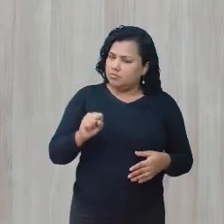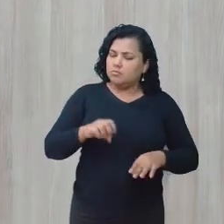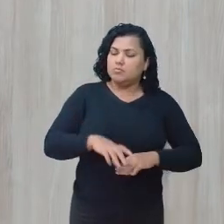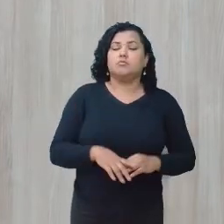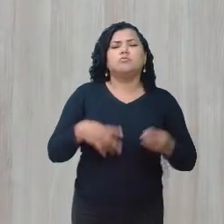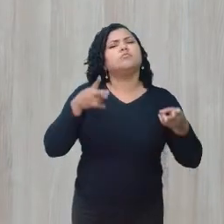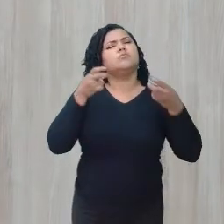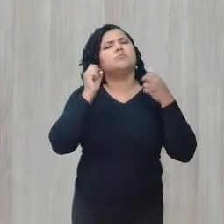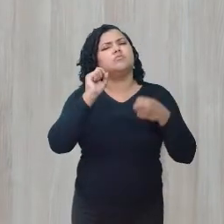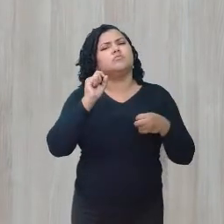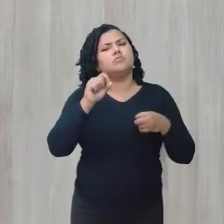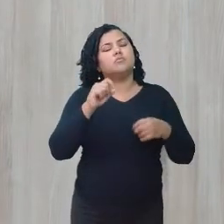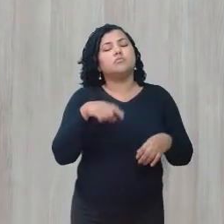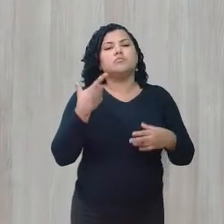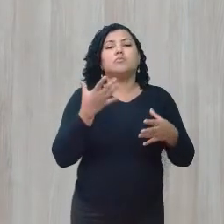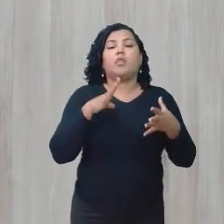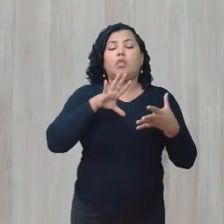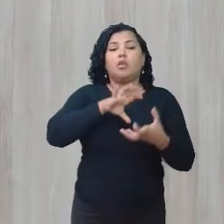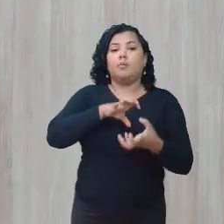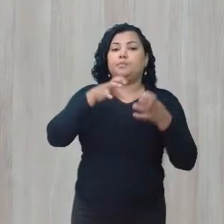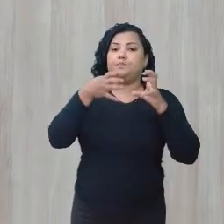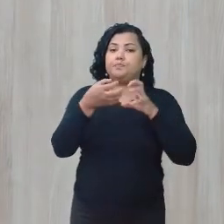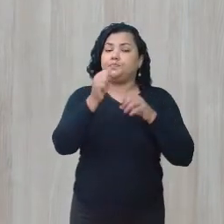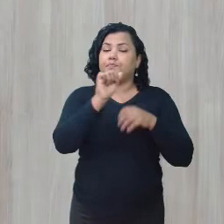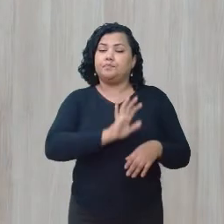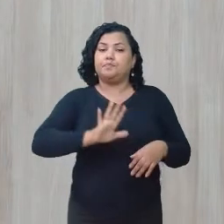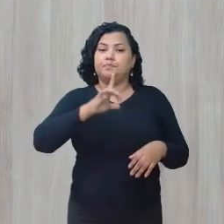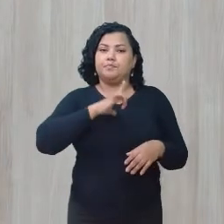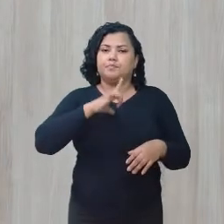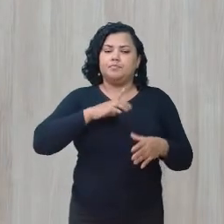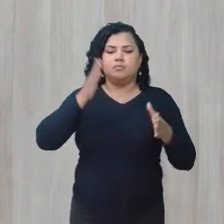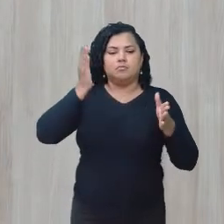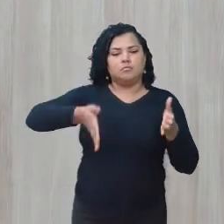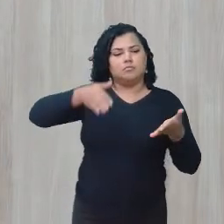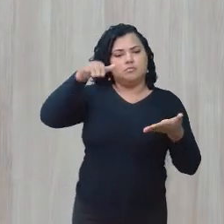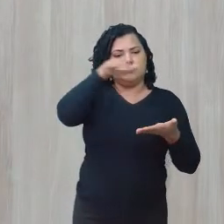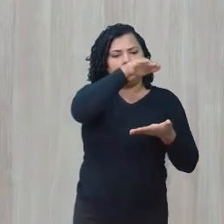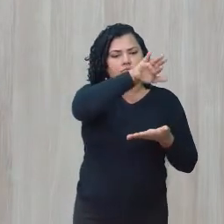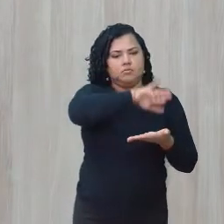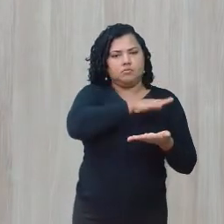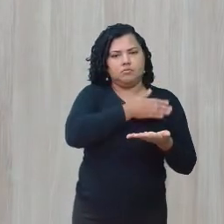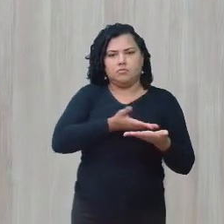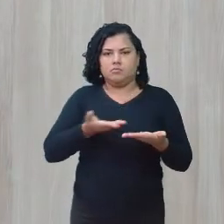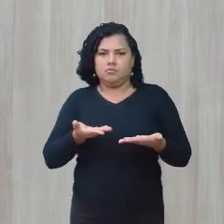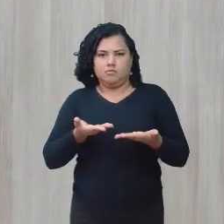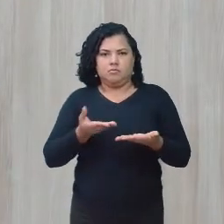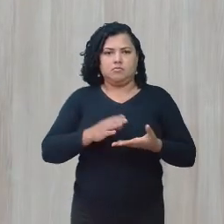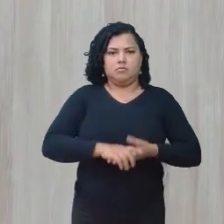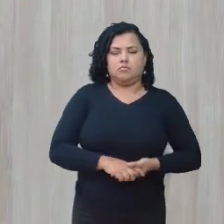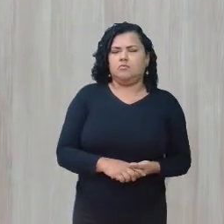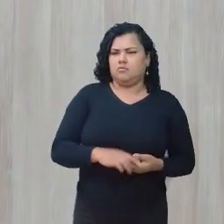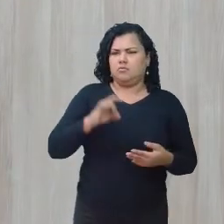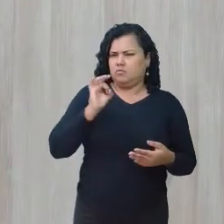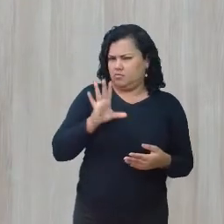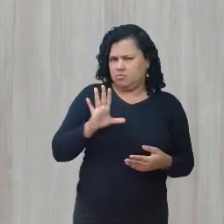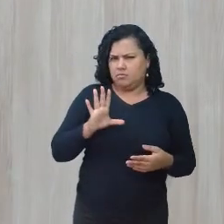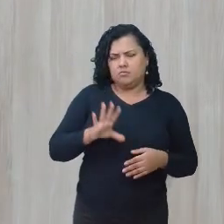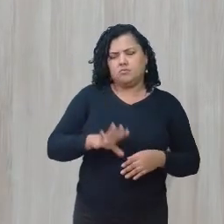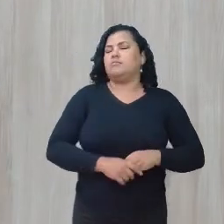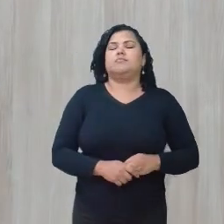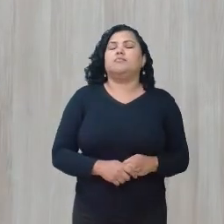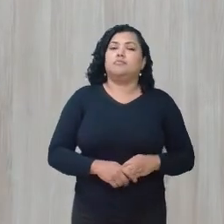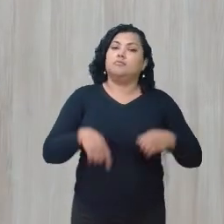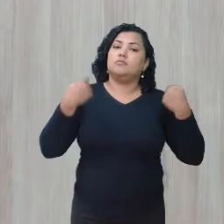conseguir dizer que são as figuras que têm 4 lados vai compor as classificações necessárias para os quadriláteros. A gente